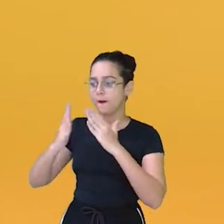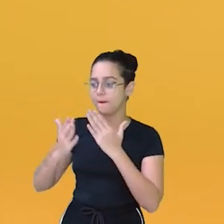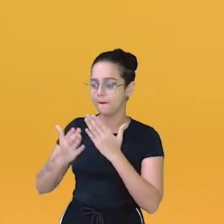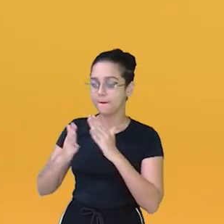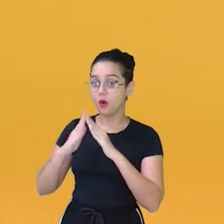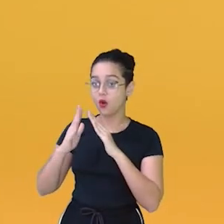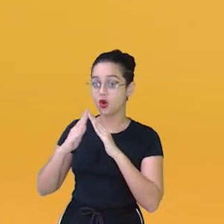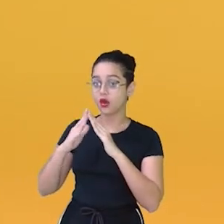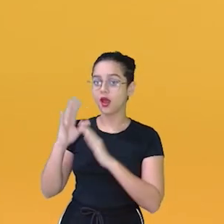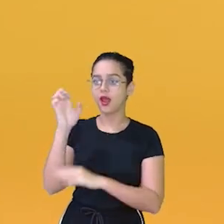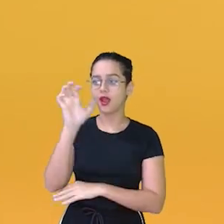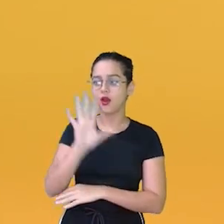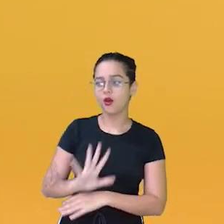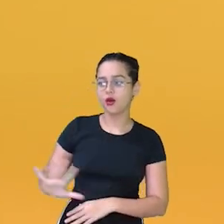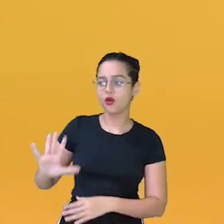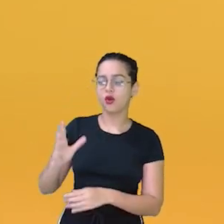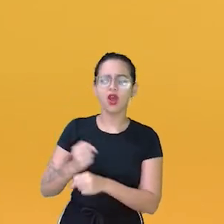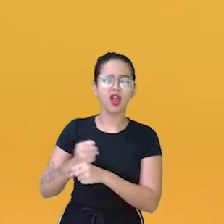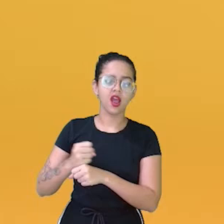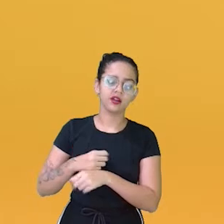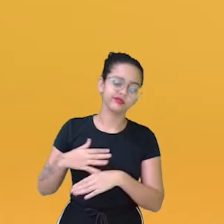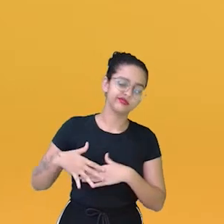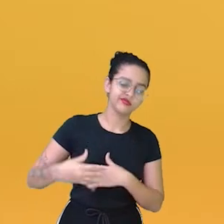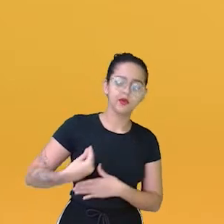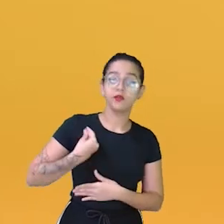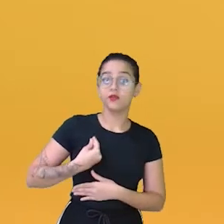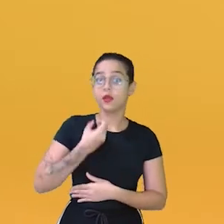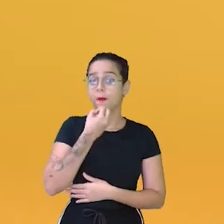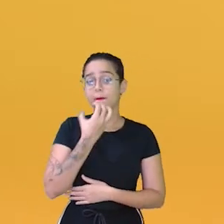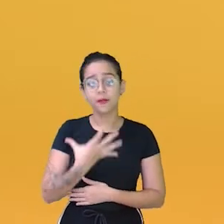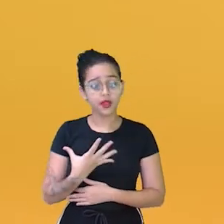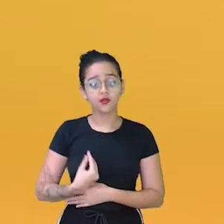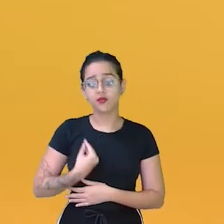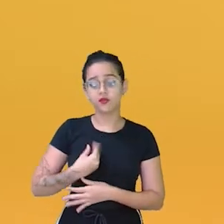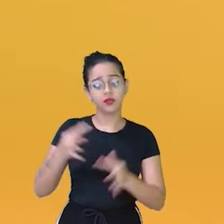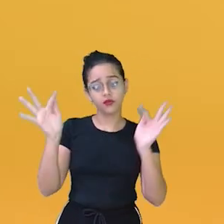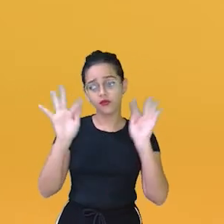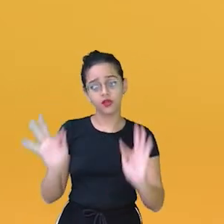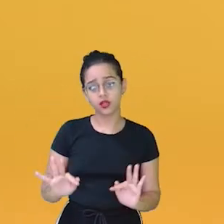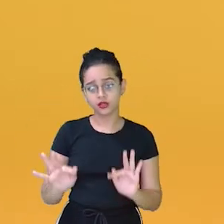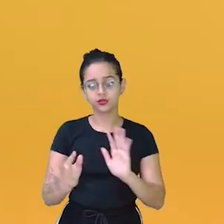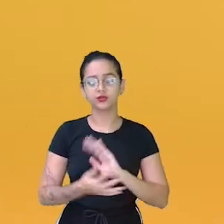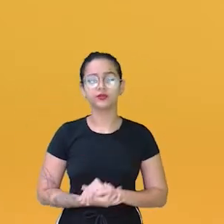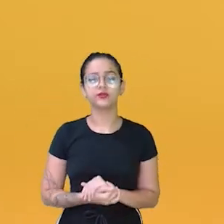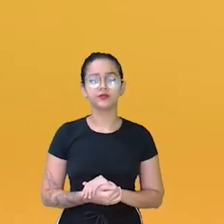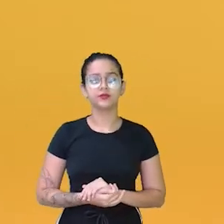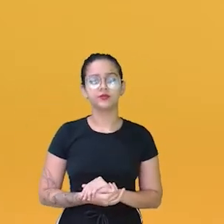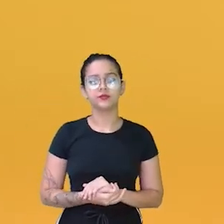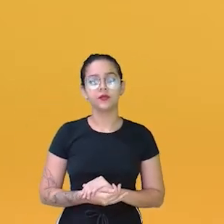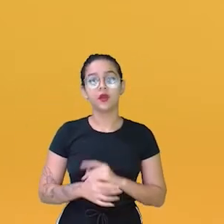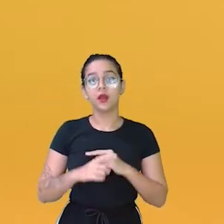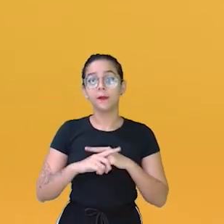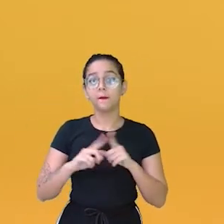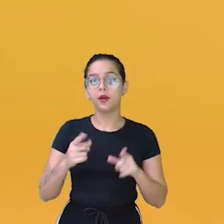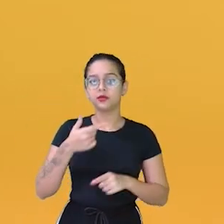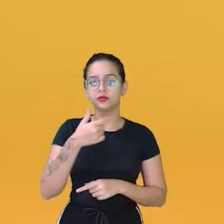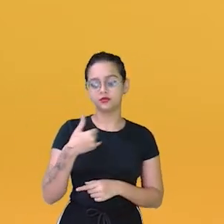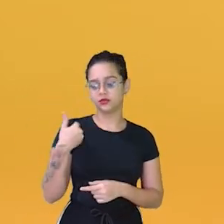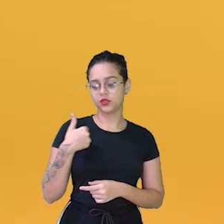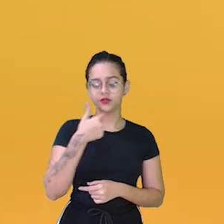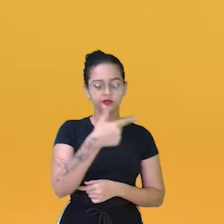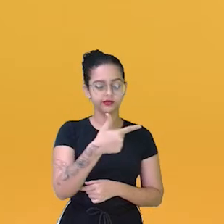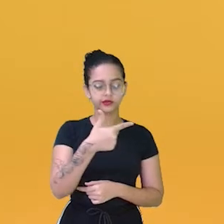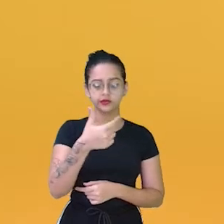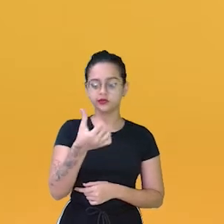muitos tempos lá, vivendo muito bem, vivendo muito feliz. mas aos 26 anos